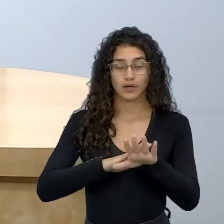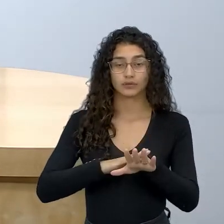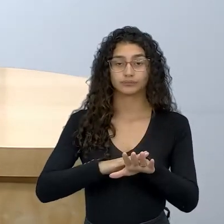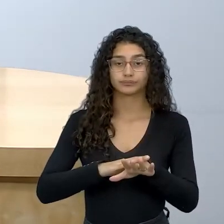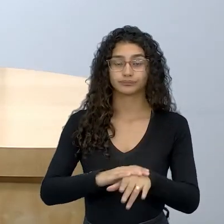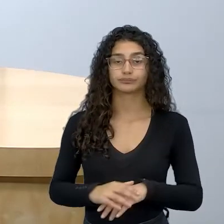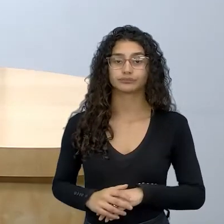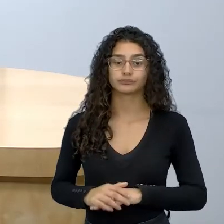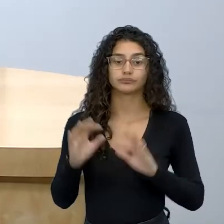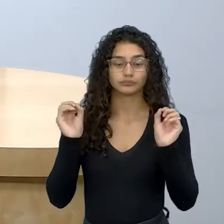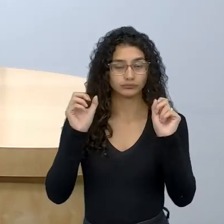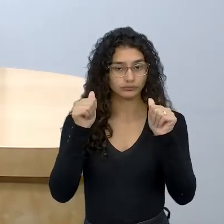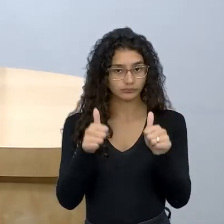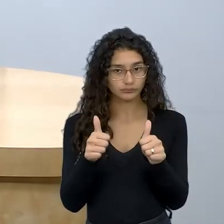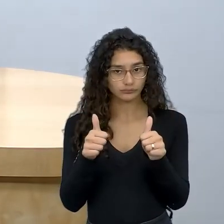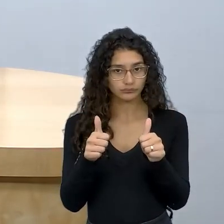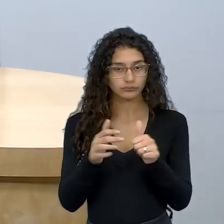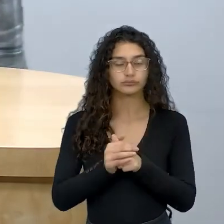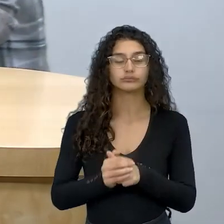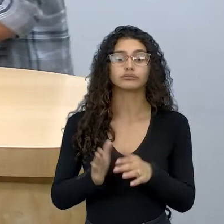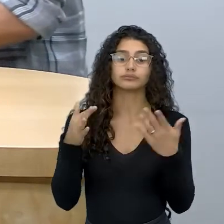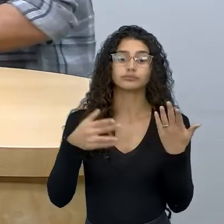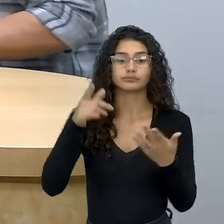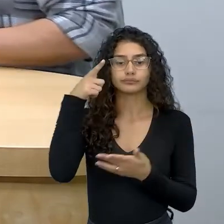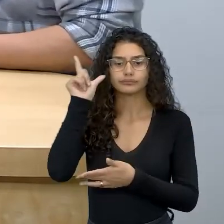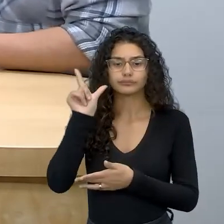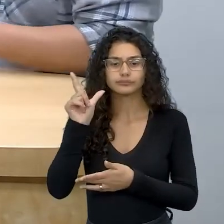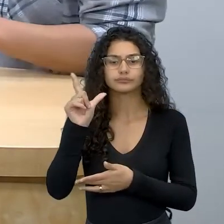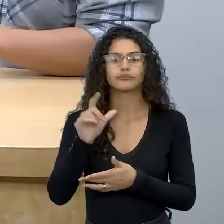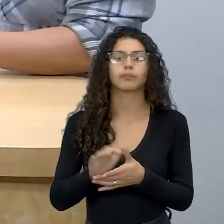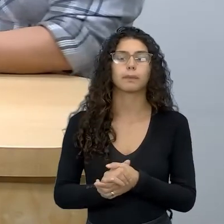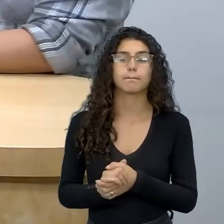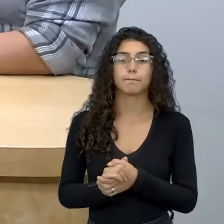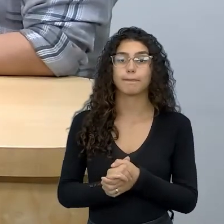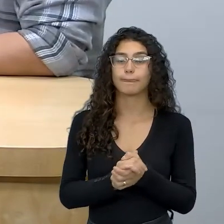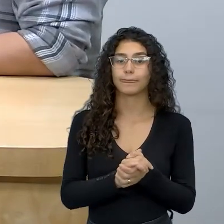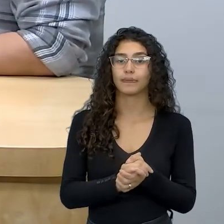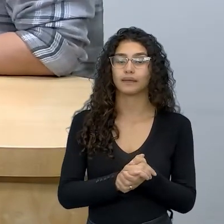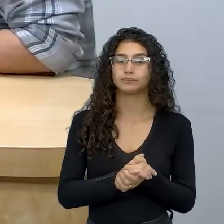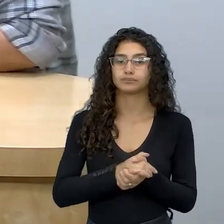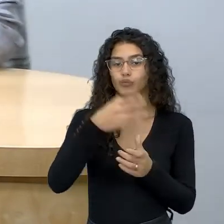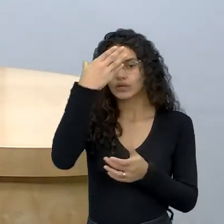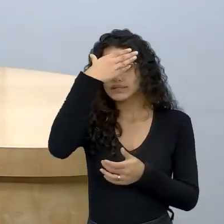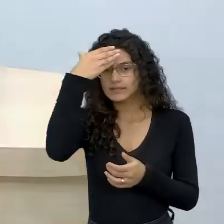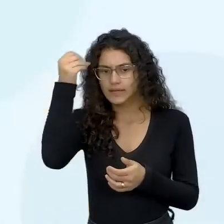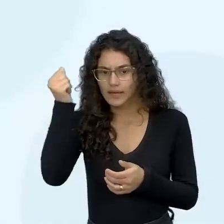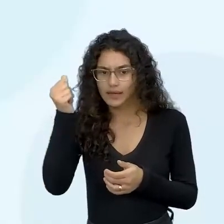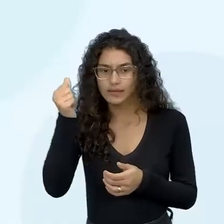aí. Tudo bem? Mas antes, não esqueça de deixar